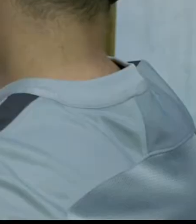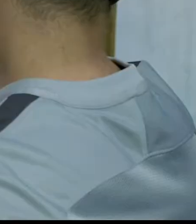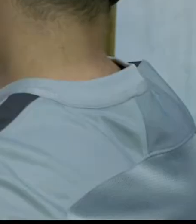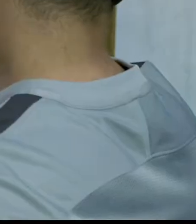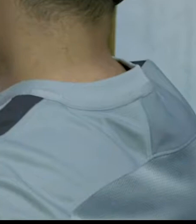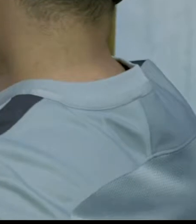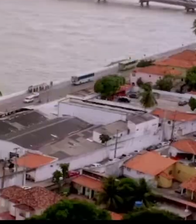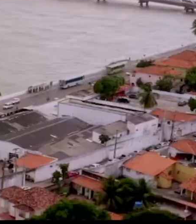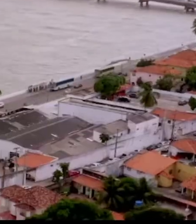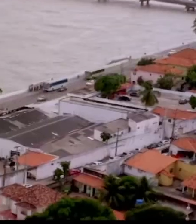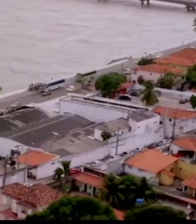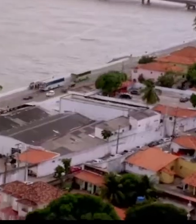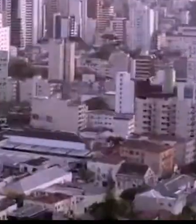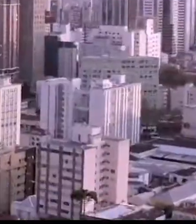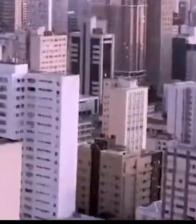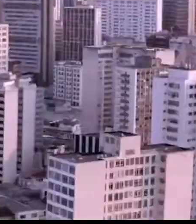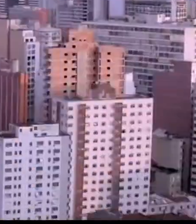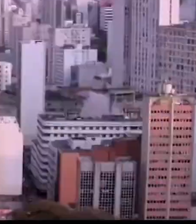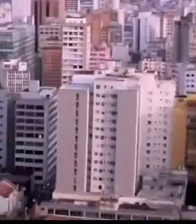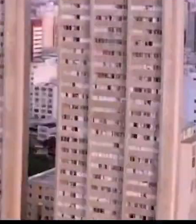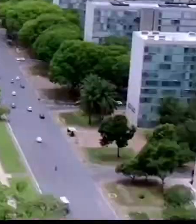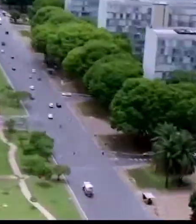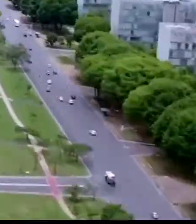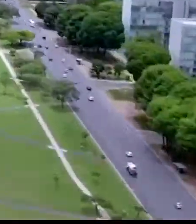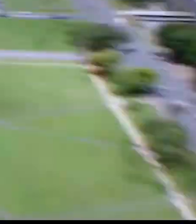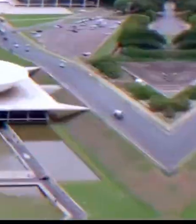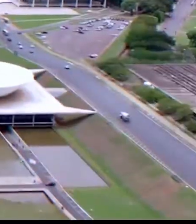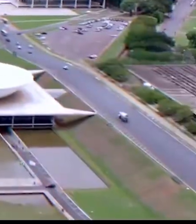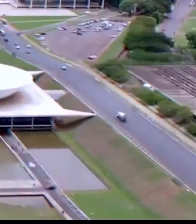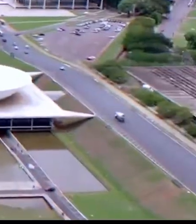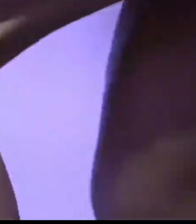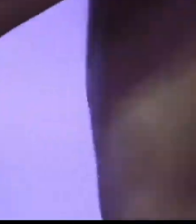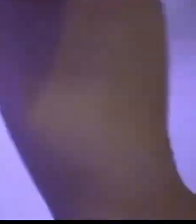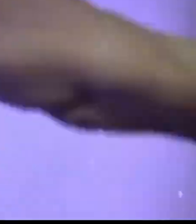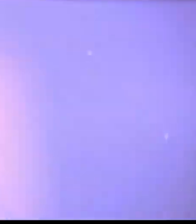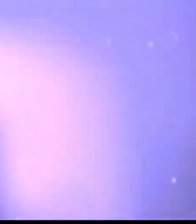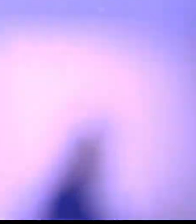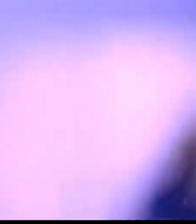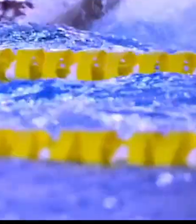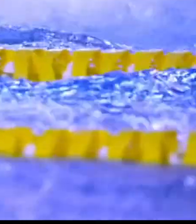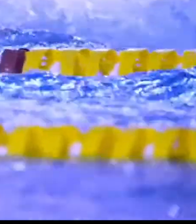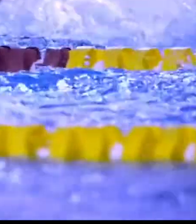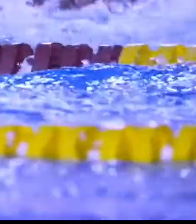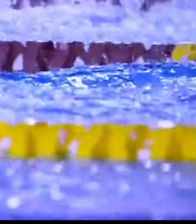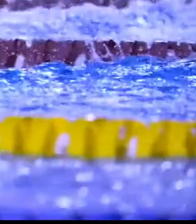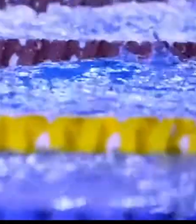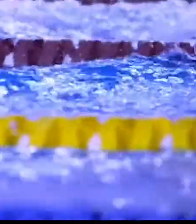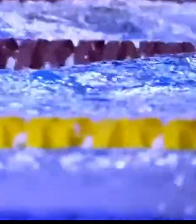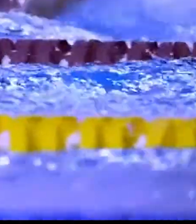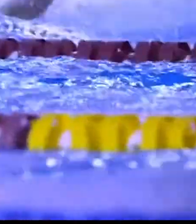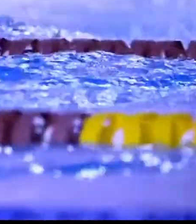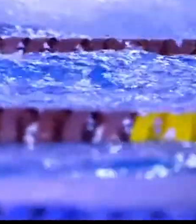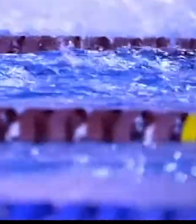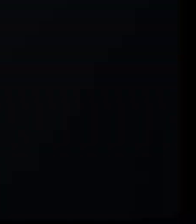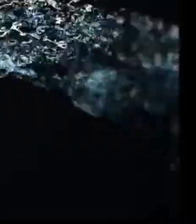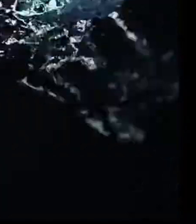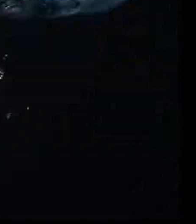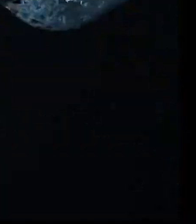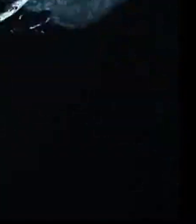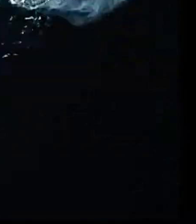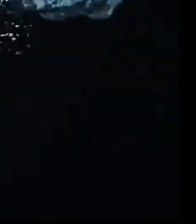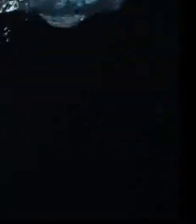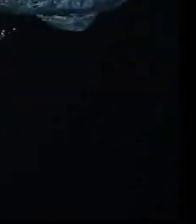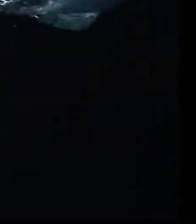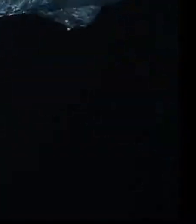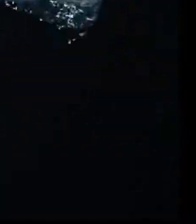Atleta praticando tiro esportivo. Vários prédios. Praça dos Três Poderes. Pessoas nadando. Sob